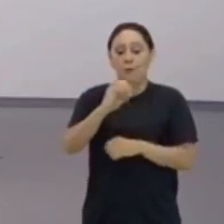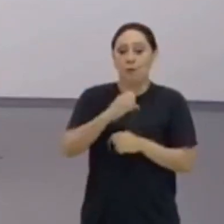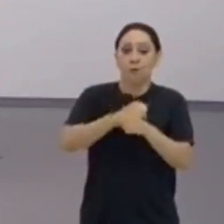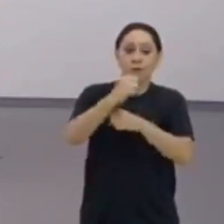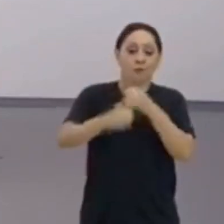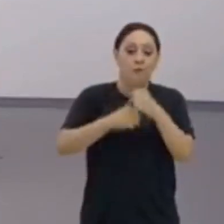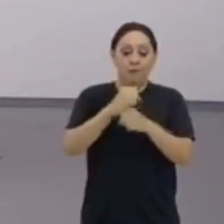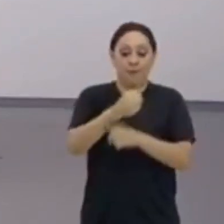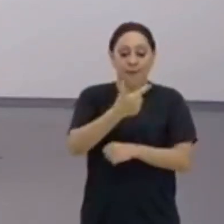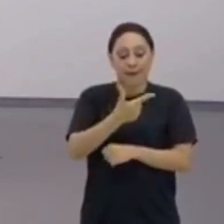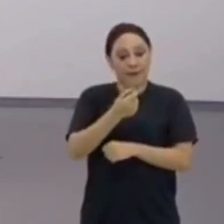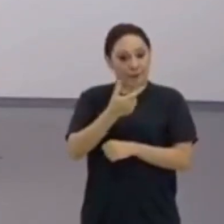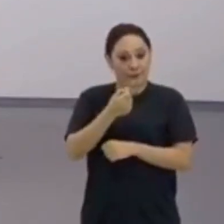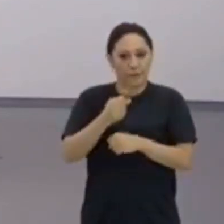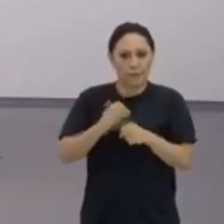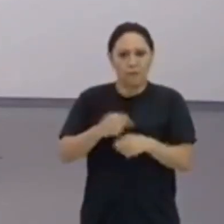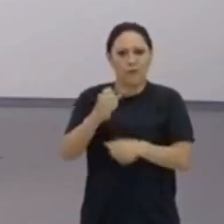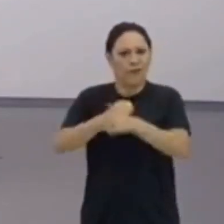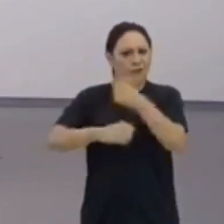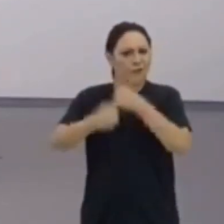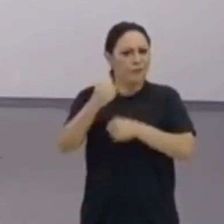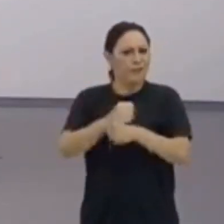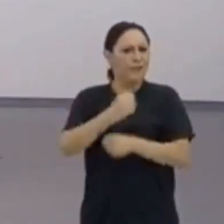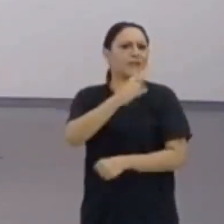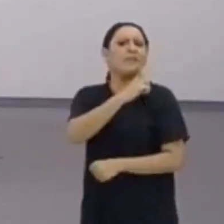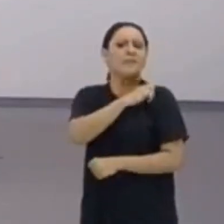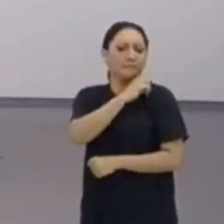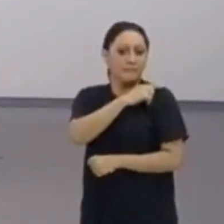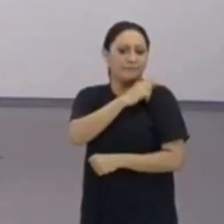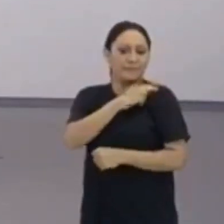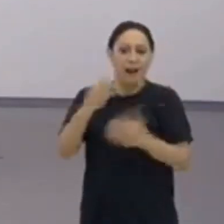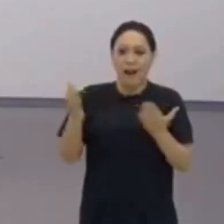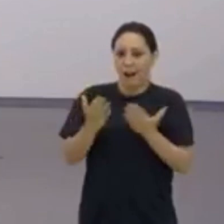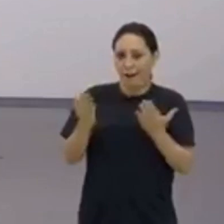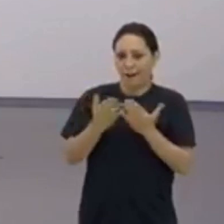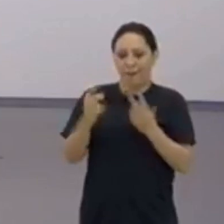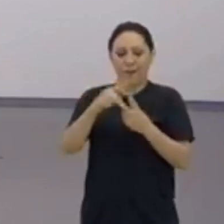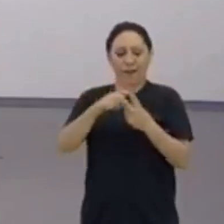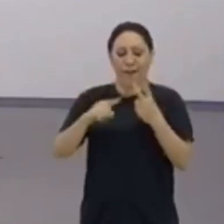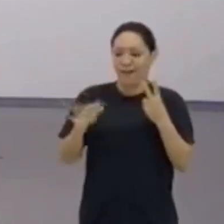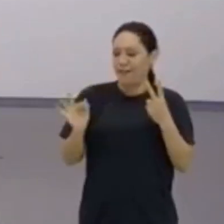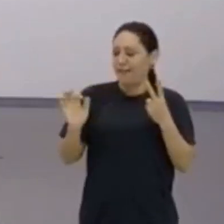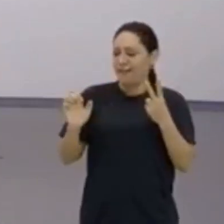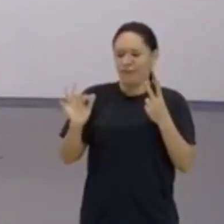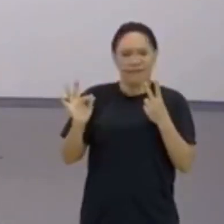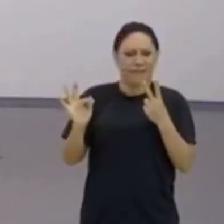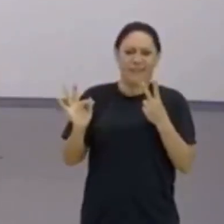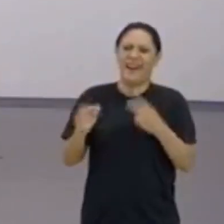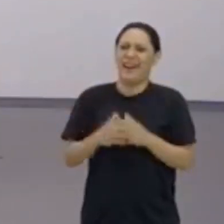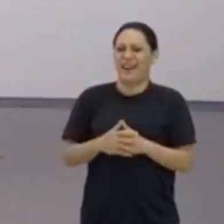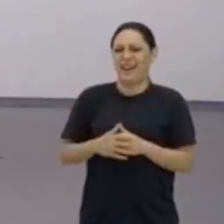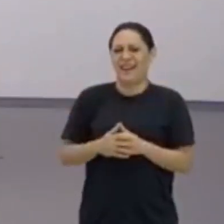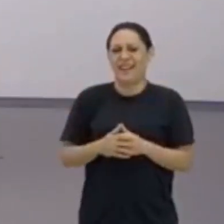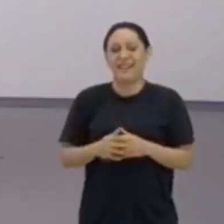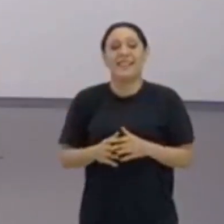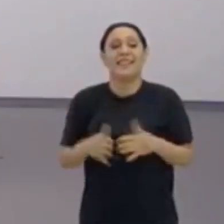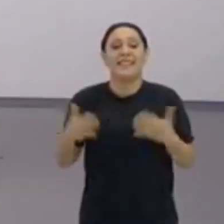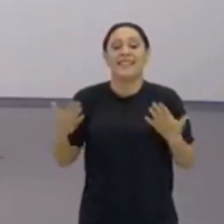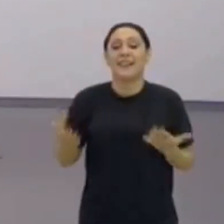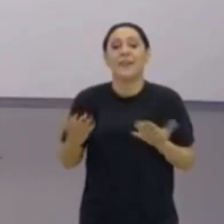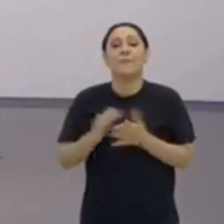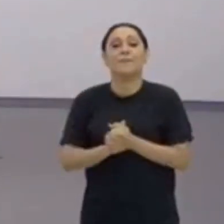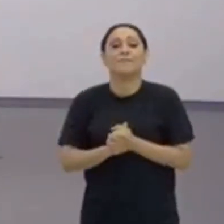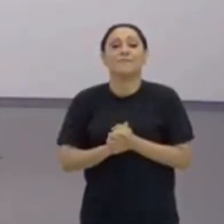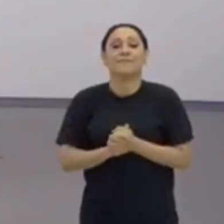Ano passado foi à tarde, não foi, professor? Isso, a gente estava no segundo ano, né? Segundo ano, e agora a dupla Fefe. Explica isso direito aí, Fernando. Fefe. Aí, né, pessoal?